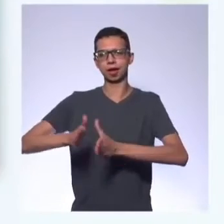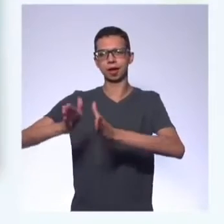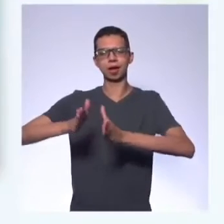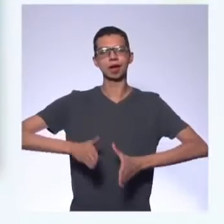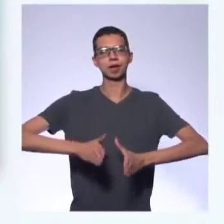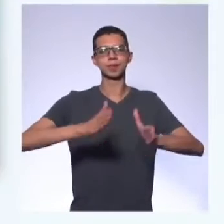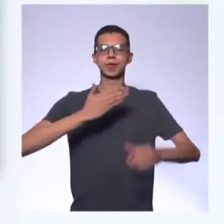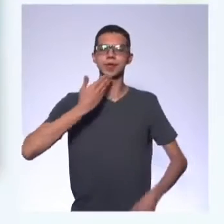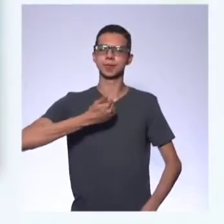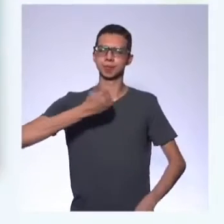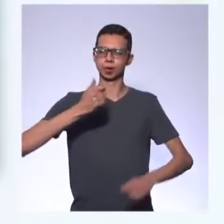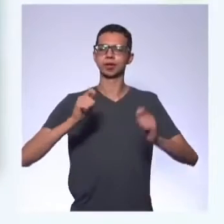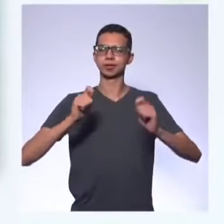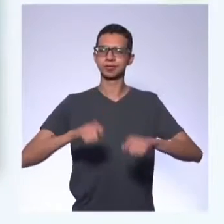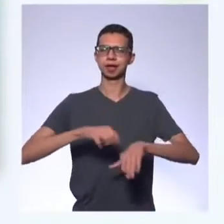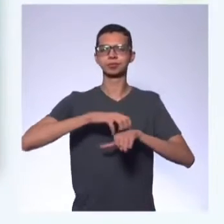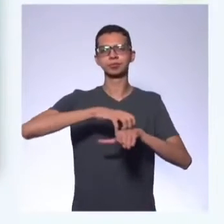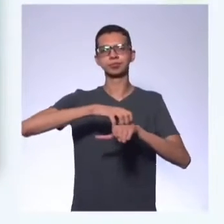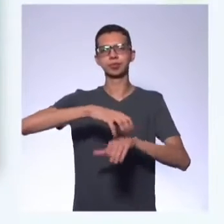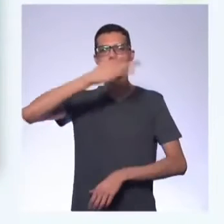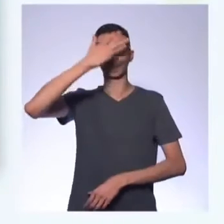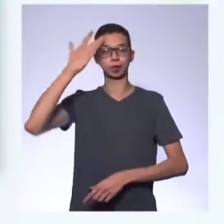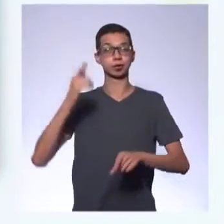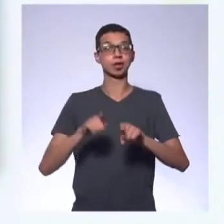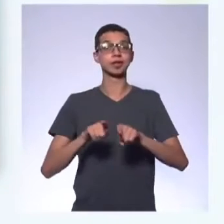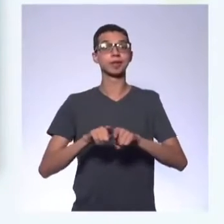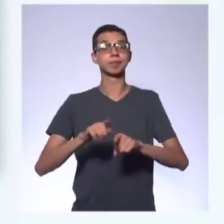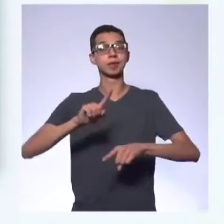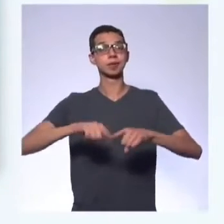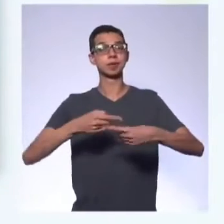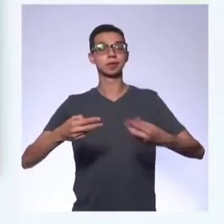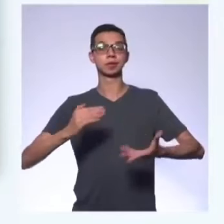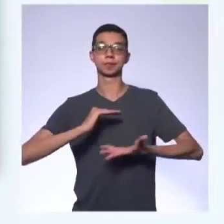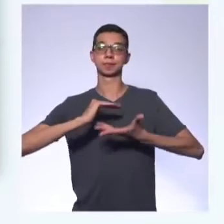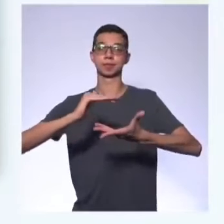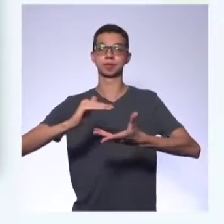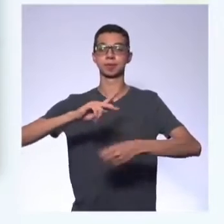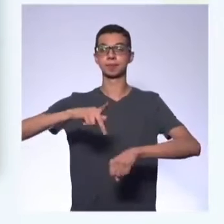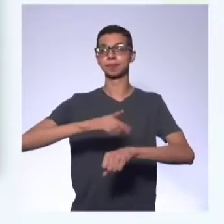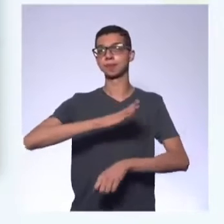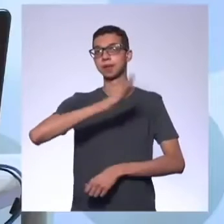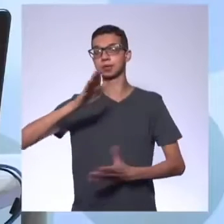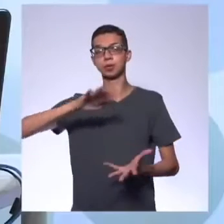para a melhor locomoção das pessoas e das mercadorias pelo país e pelo mundo.